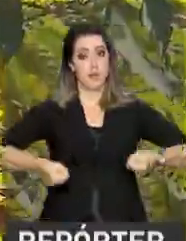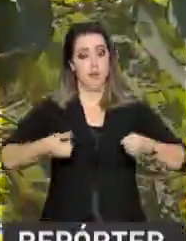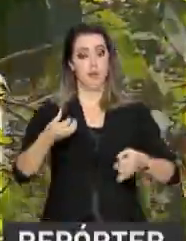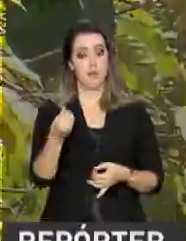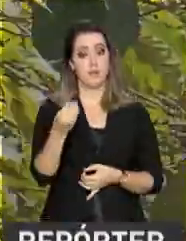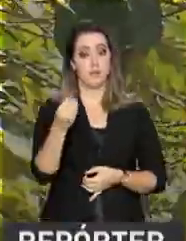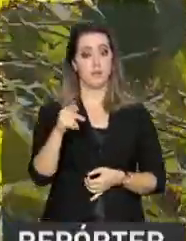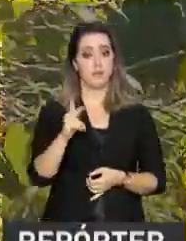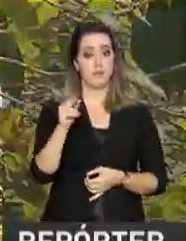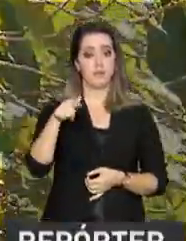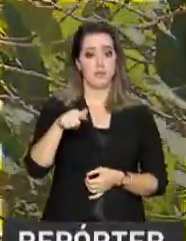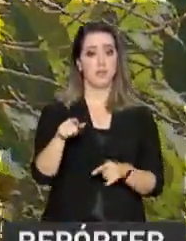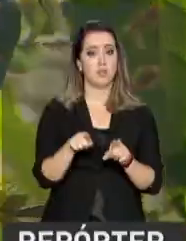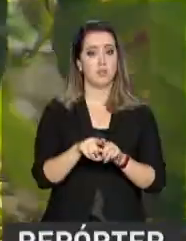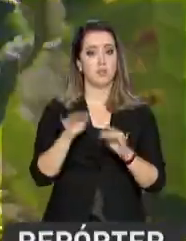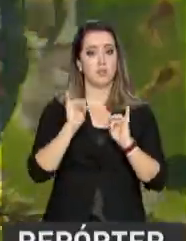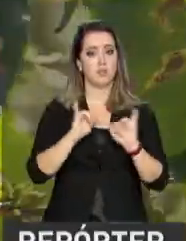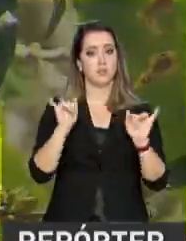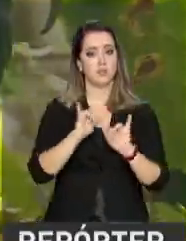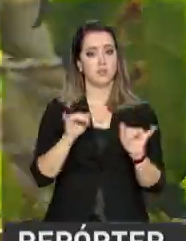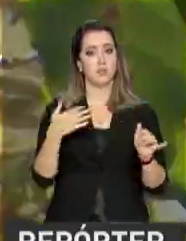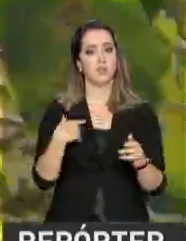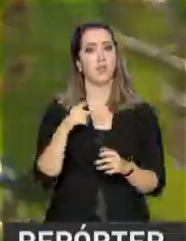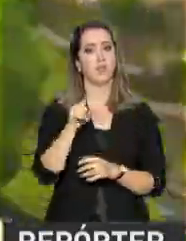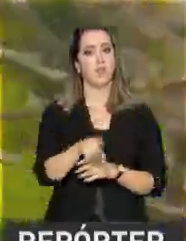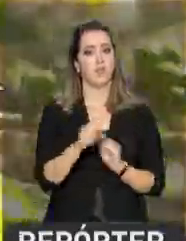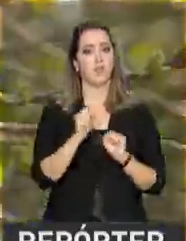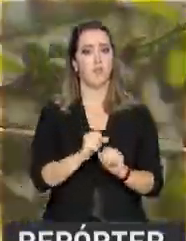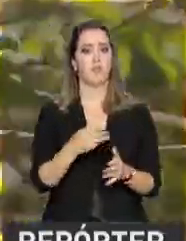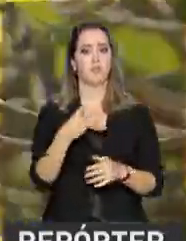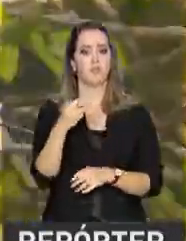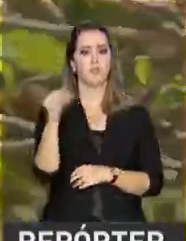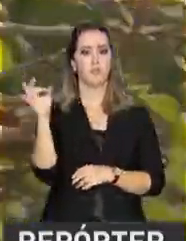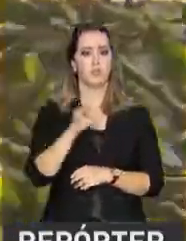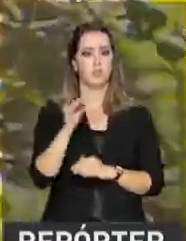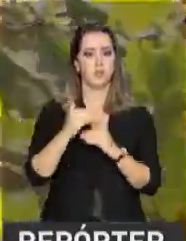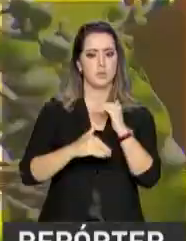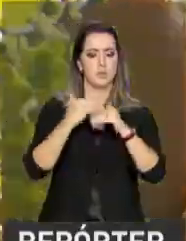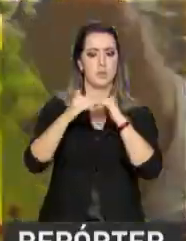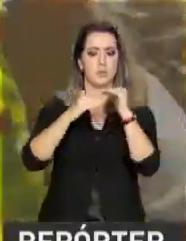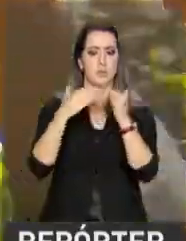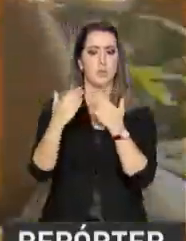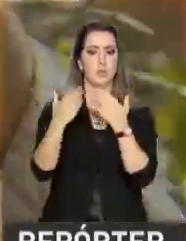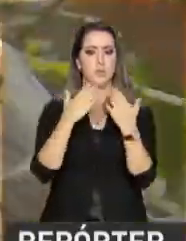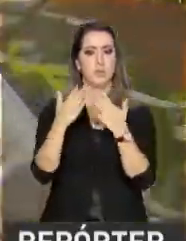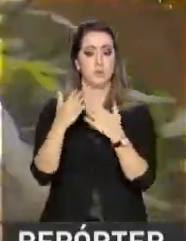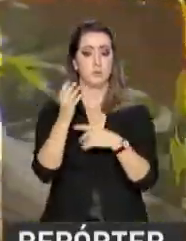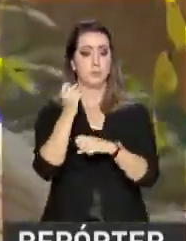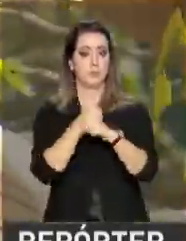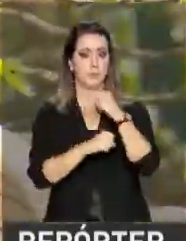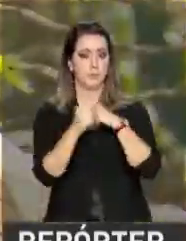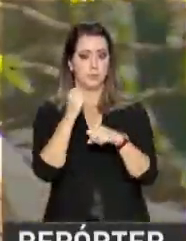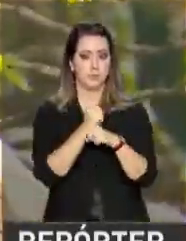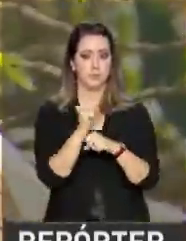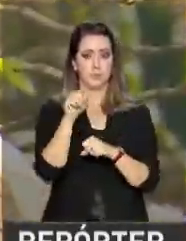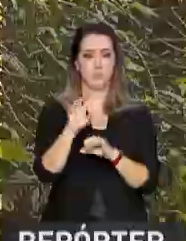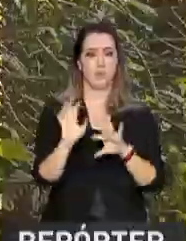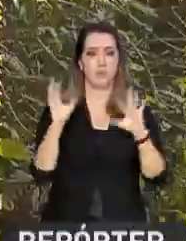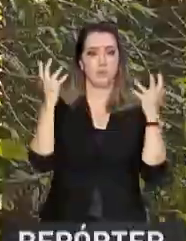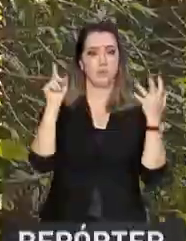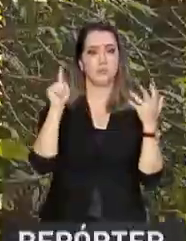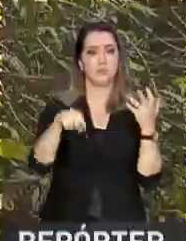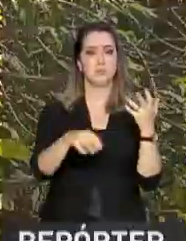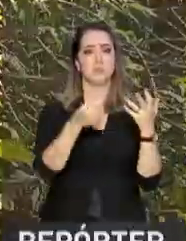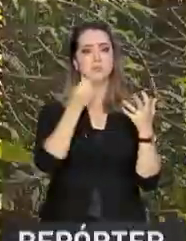hoje pelo conab o resultado pode ser até 30% maior em relação à safra passada a expectativa de boas